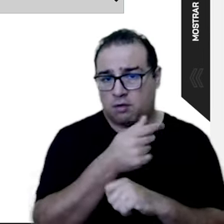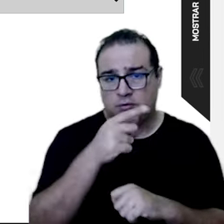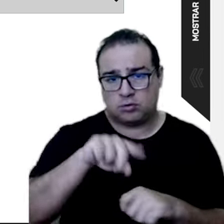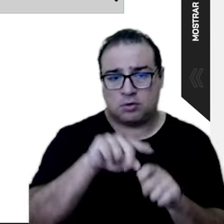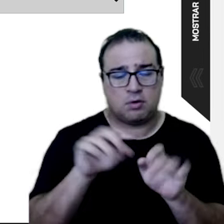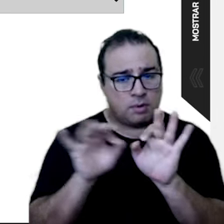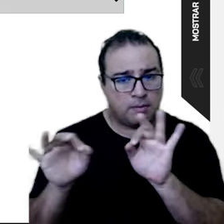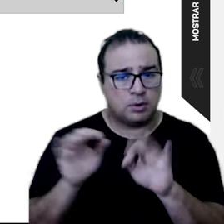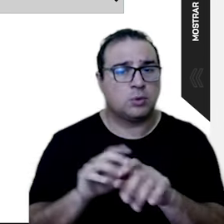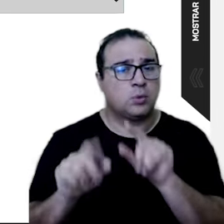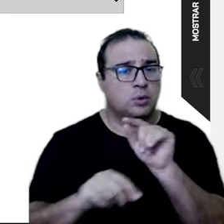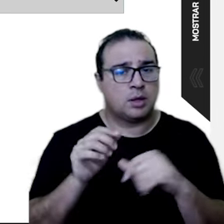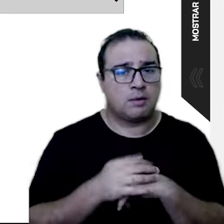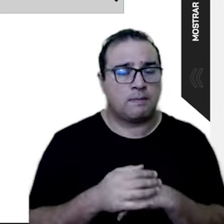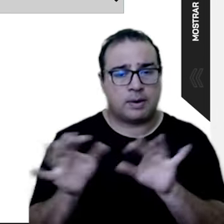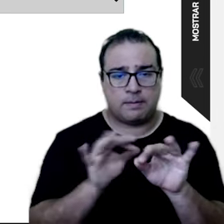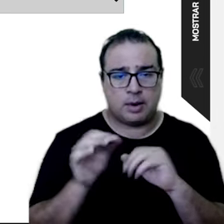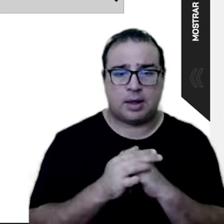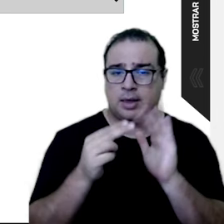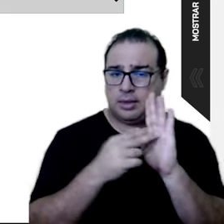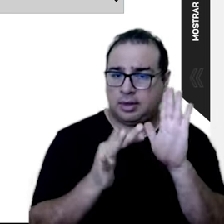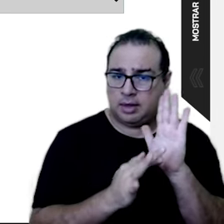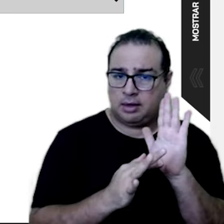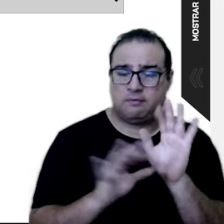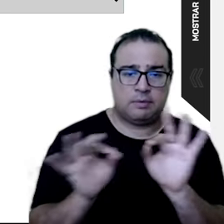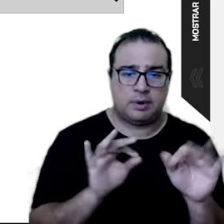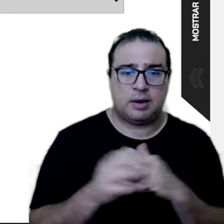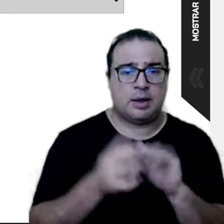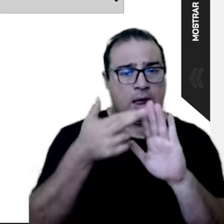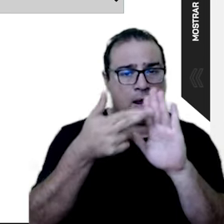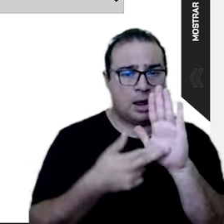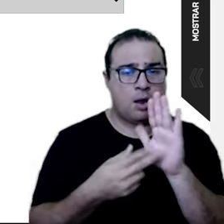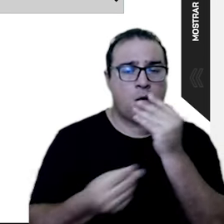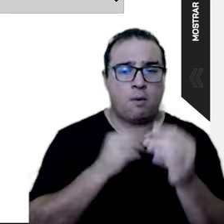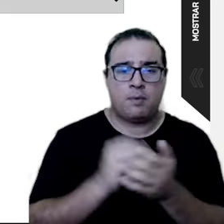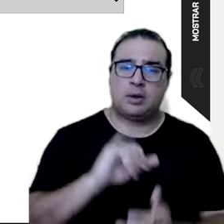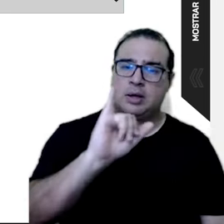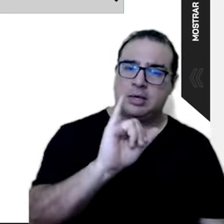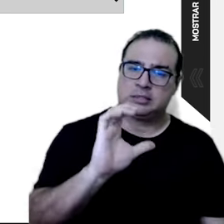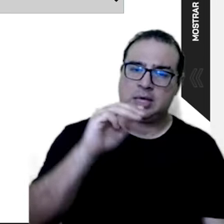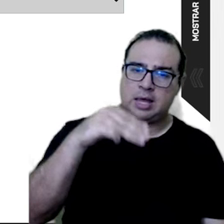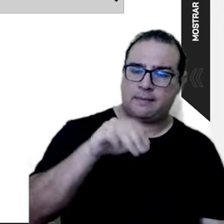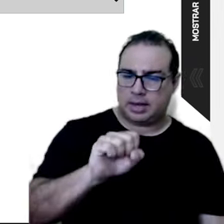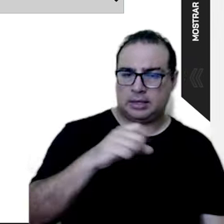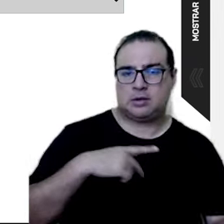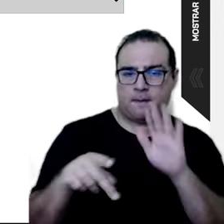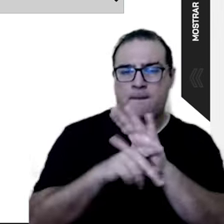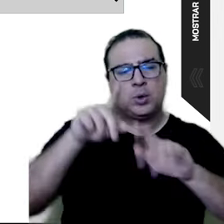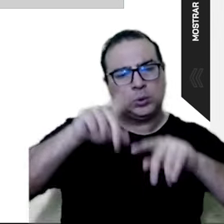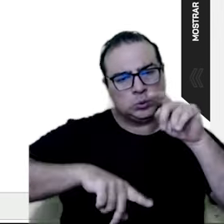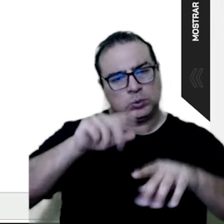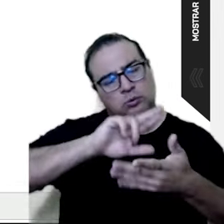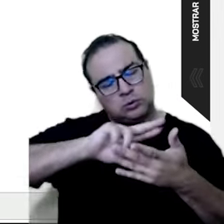gente eu tô colocando o quê Vou emitir uma nota fiscal em homologação a regra do jogo pro ICMS né dos meus